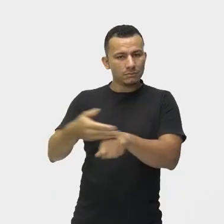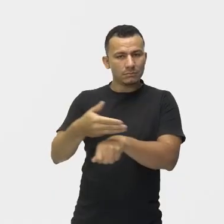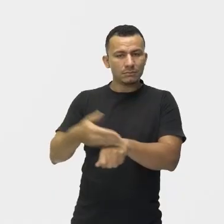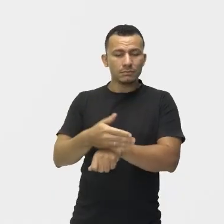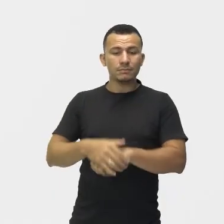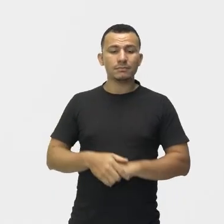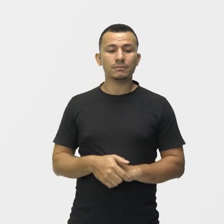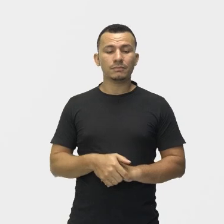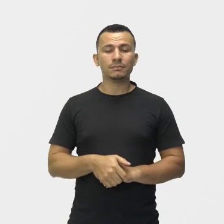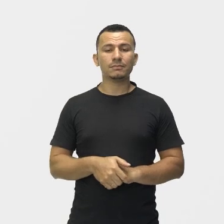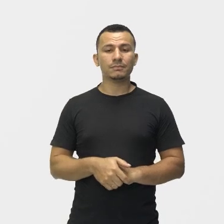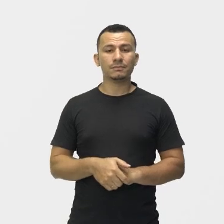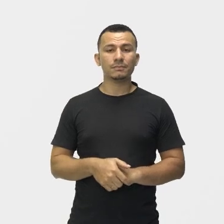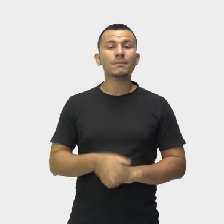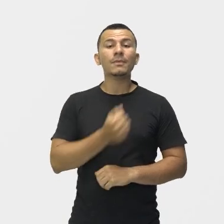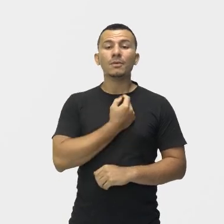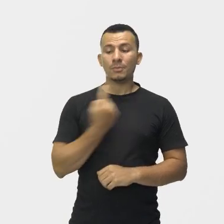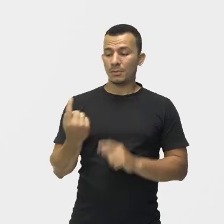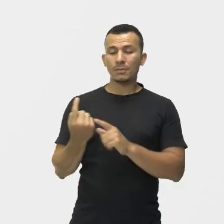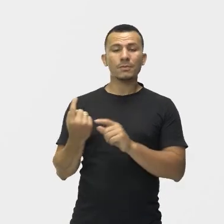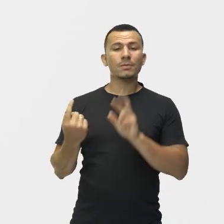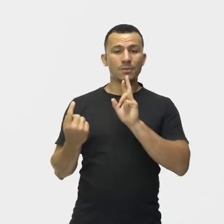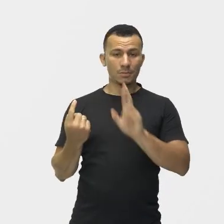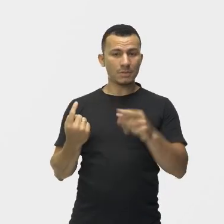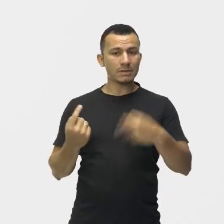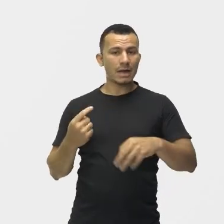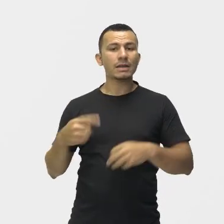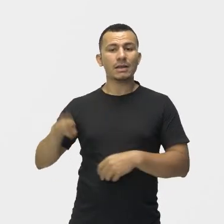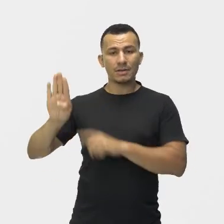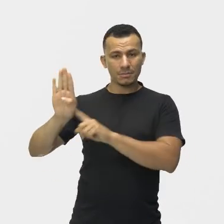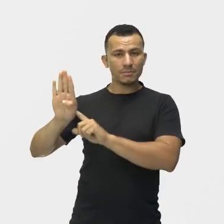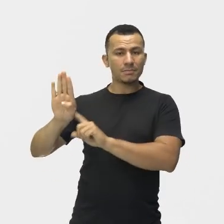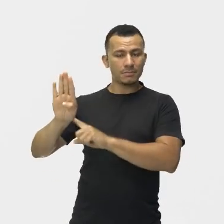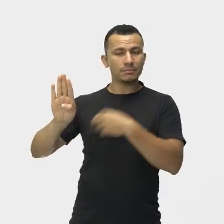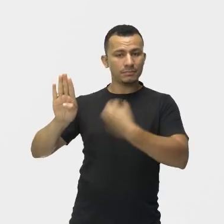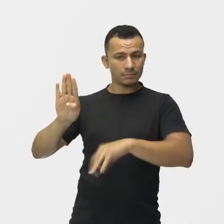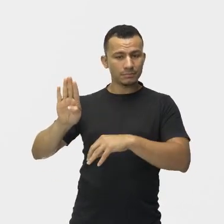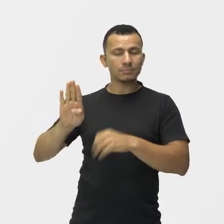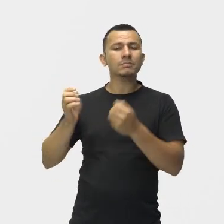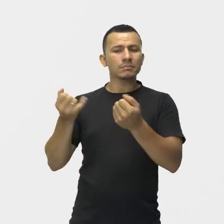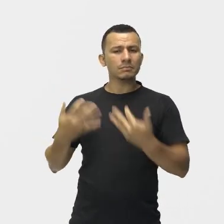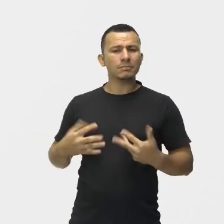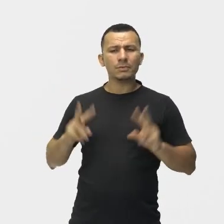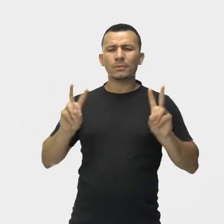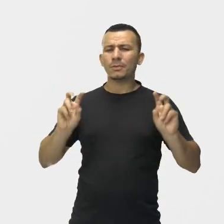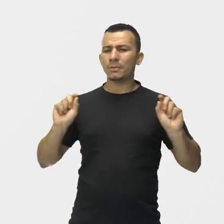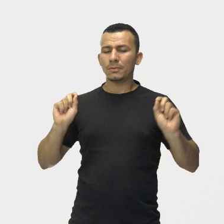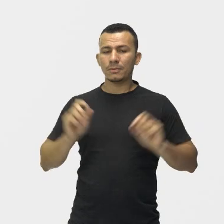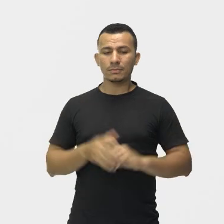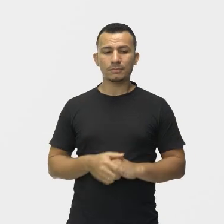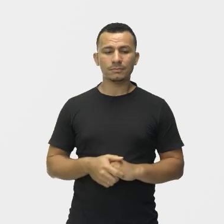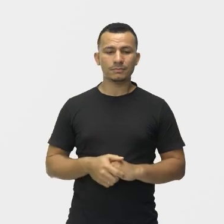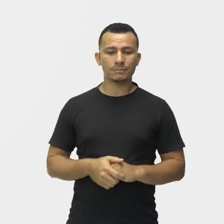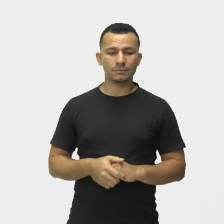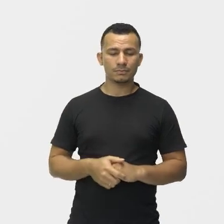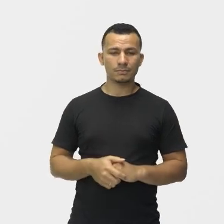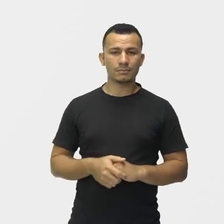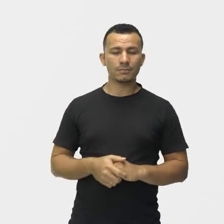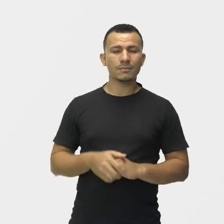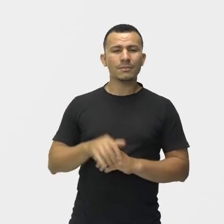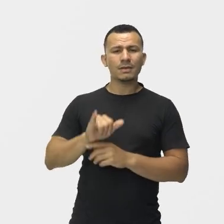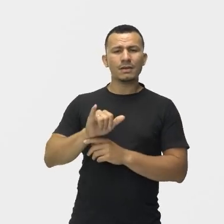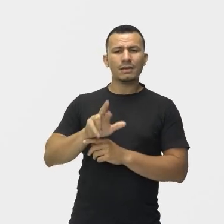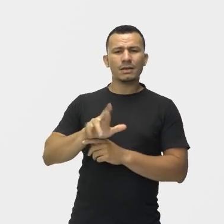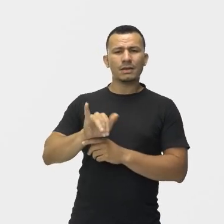número 1, né? A resposta certa, né? A nossa aluna acertou, é a letra B, e diz aí o seguinte: a íris, ela é a parte